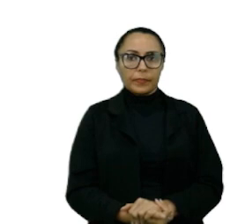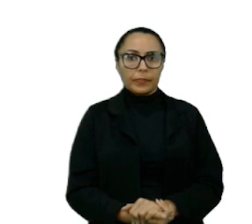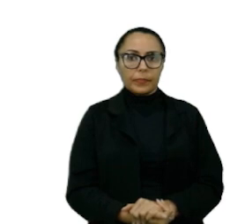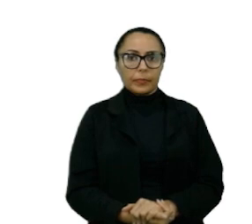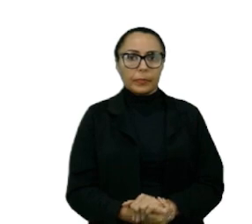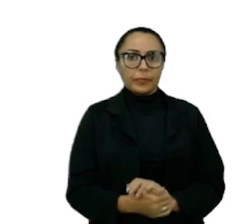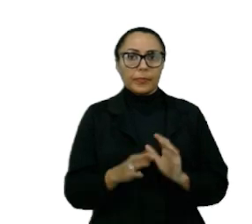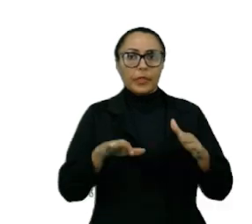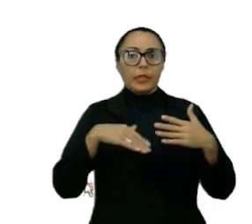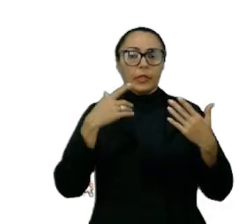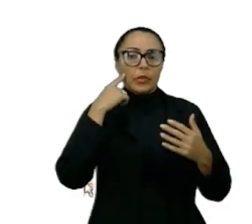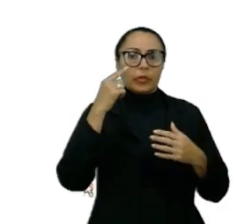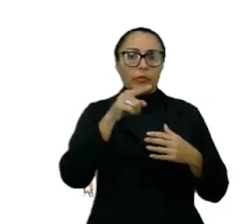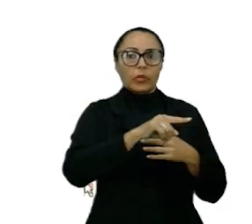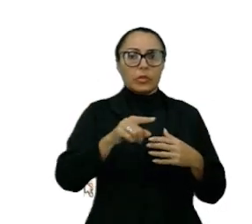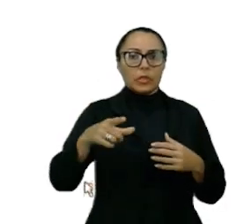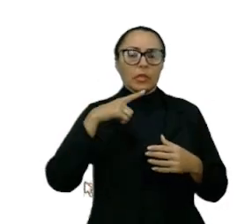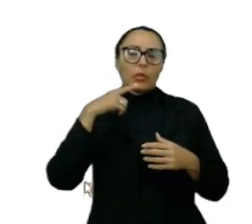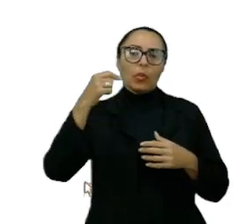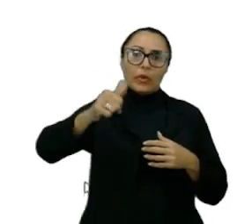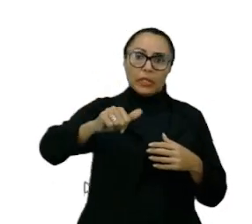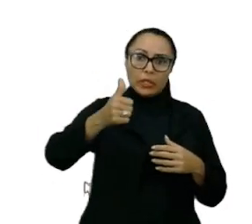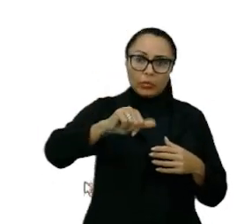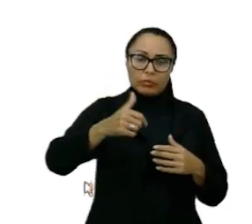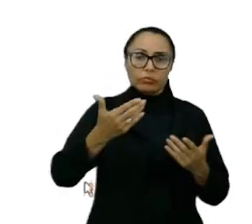Então, você tem o avaliador,